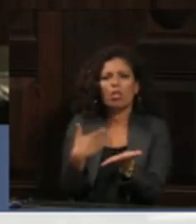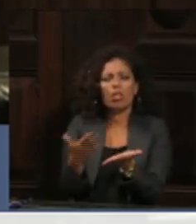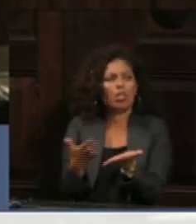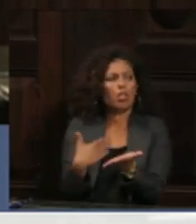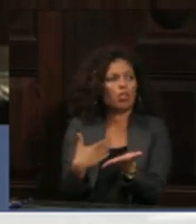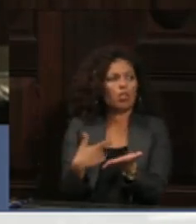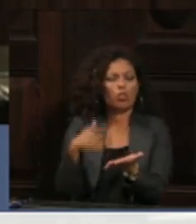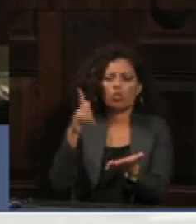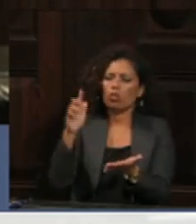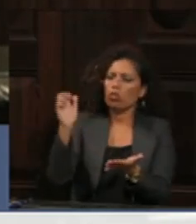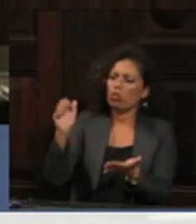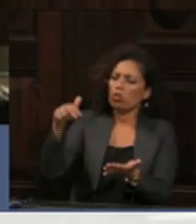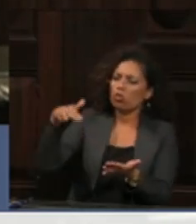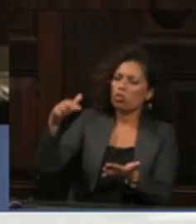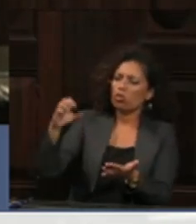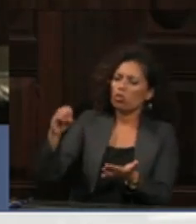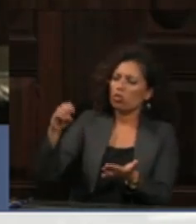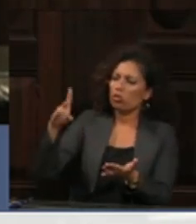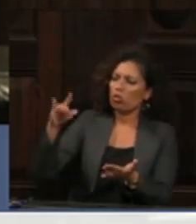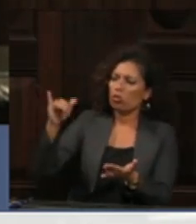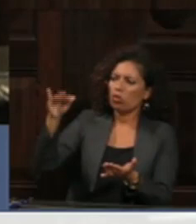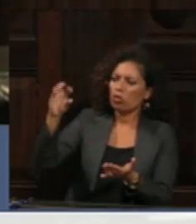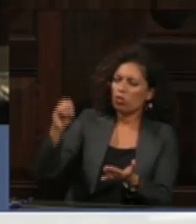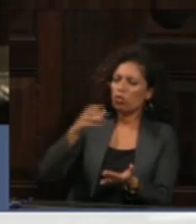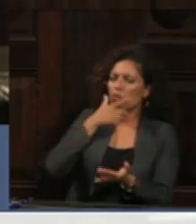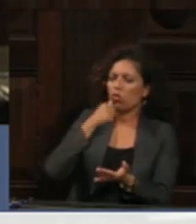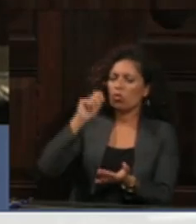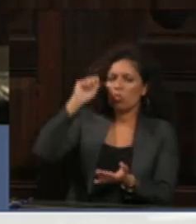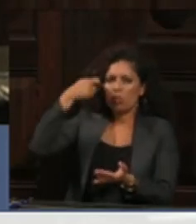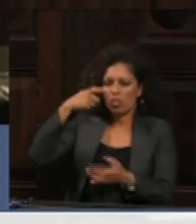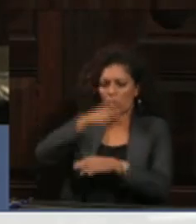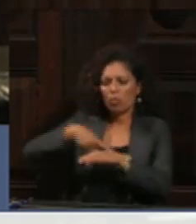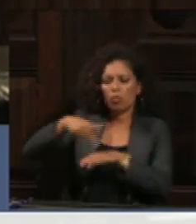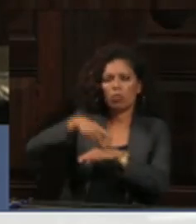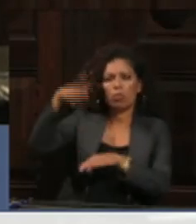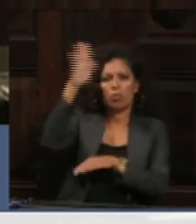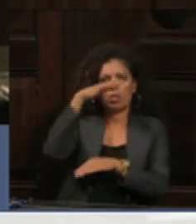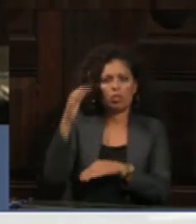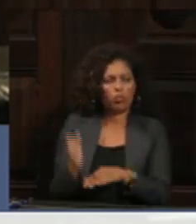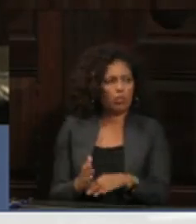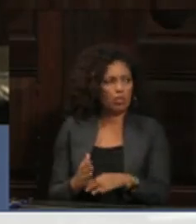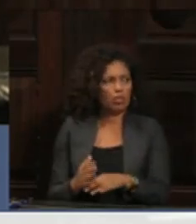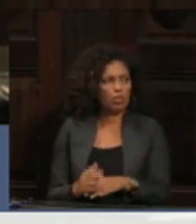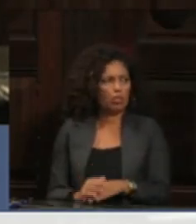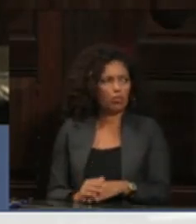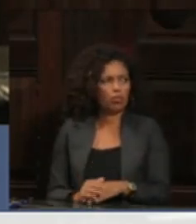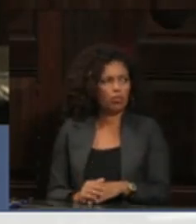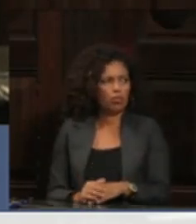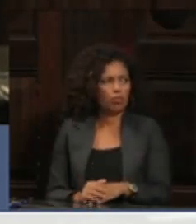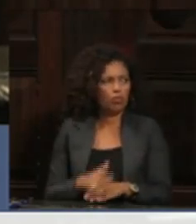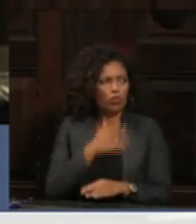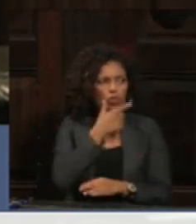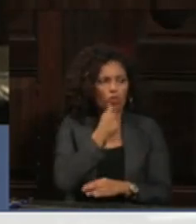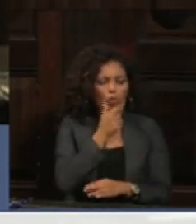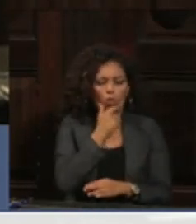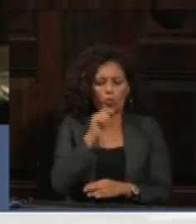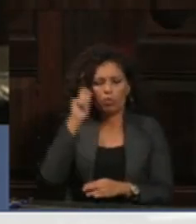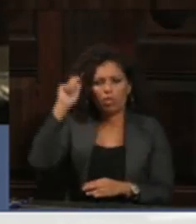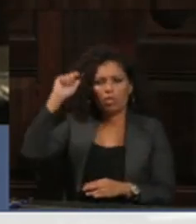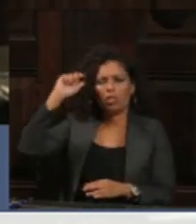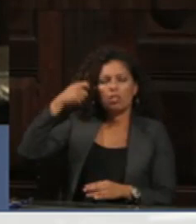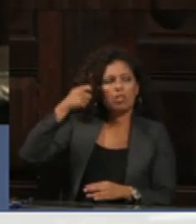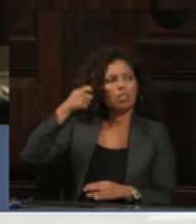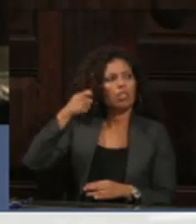O Genocídio do Negro Brasileiro, tão atual. O homem negro